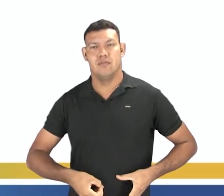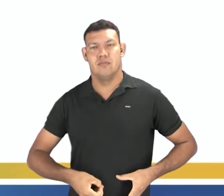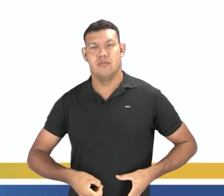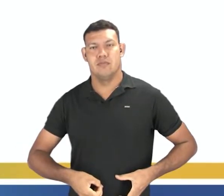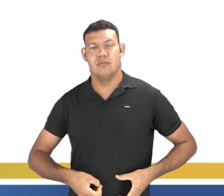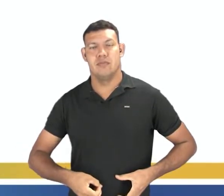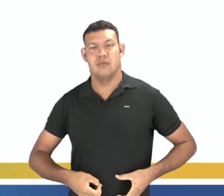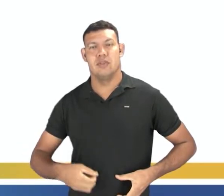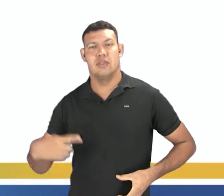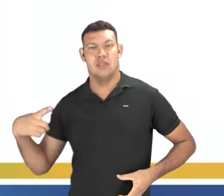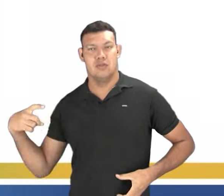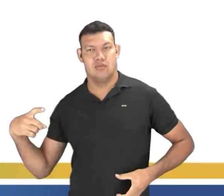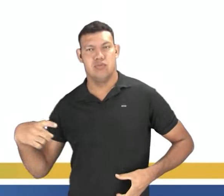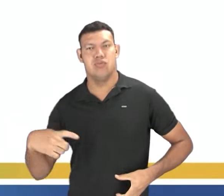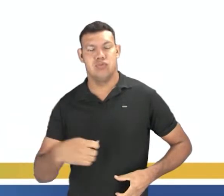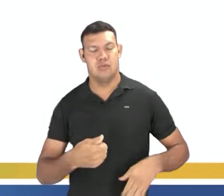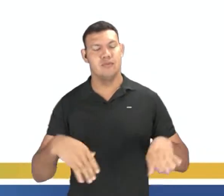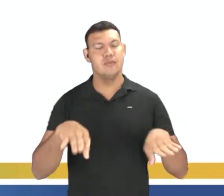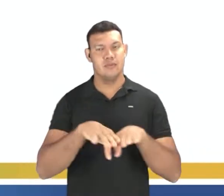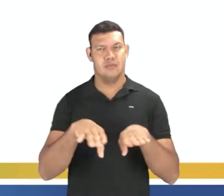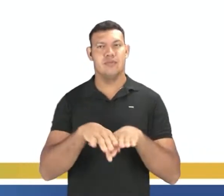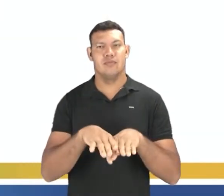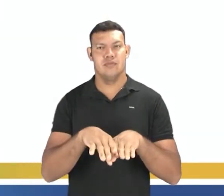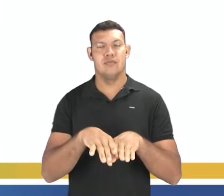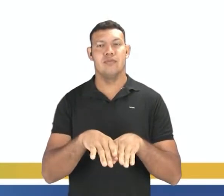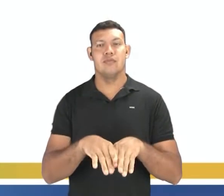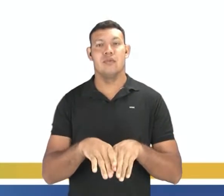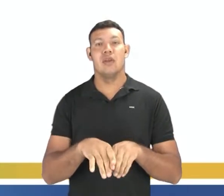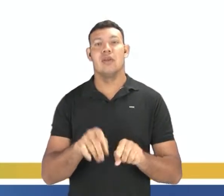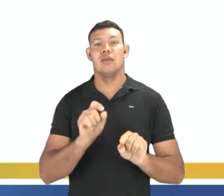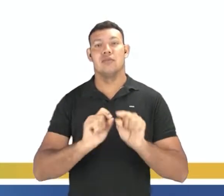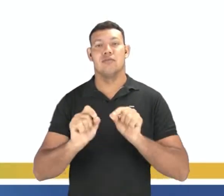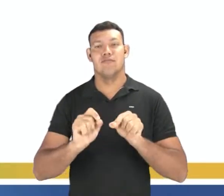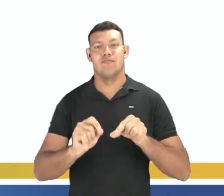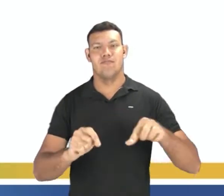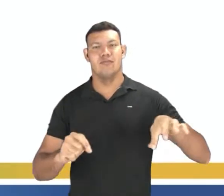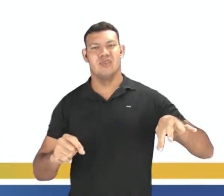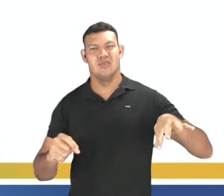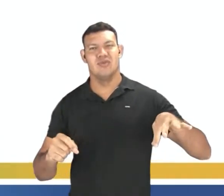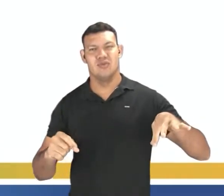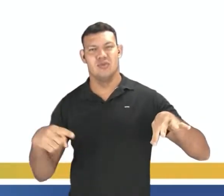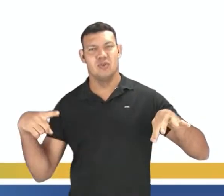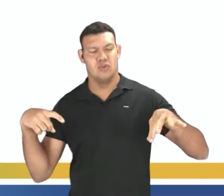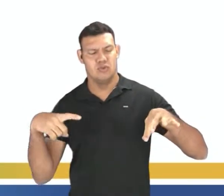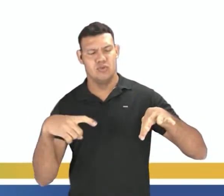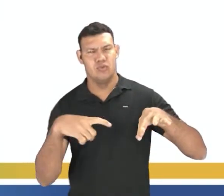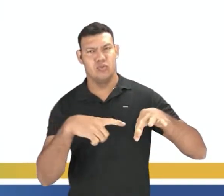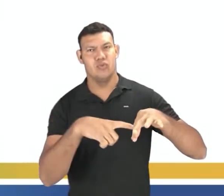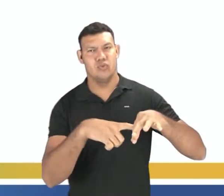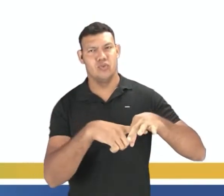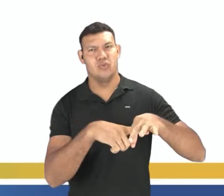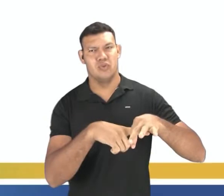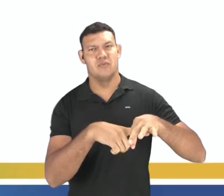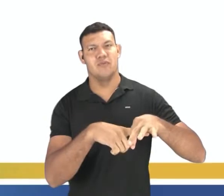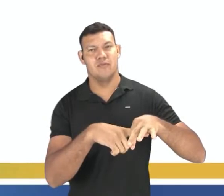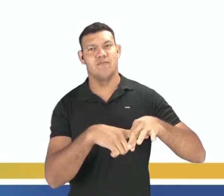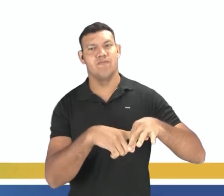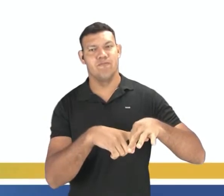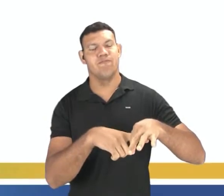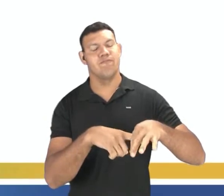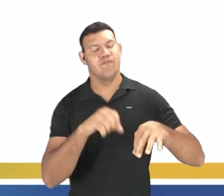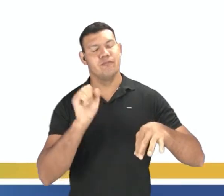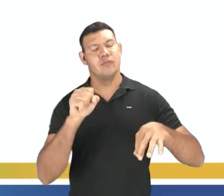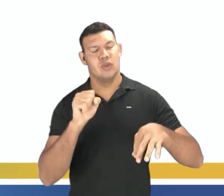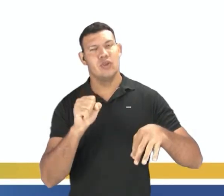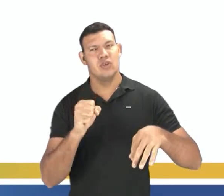por cento dos espermatozoides é eleição depositado na vagina e penetra o colo do útero no qual eles podem